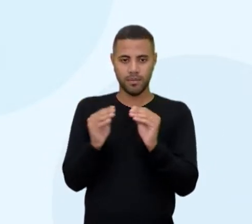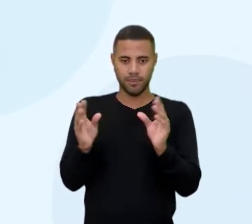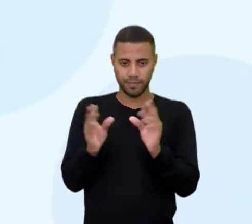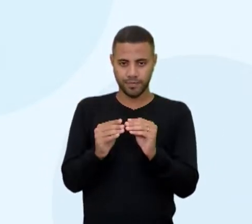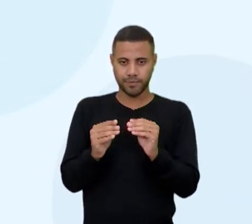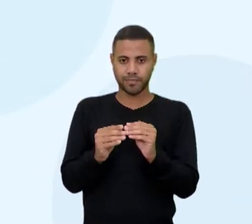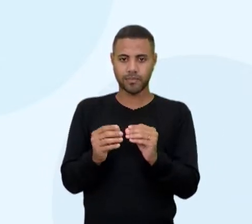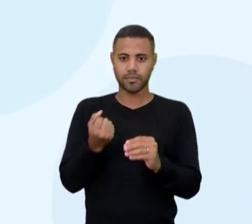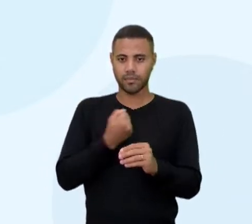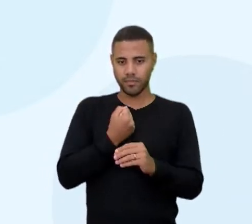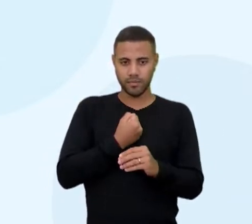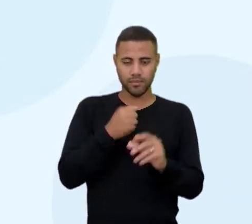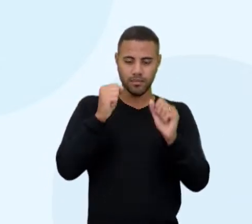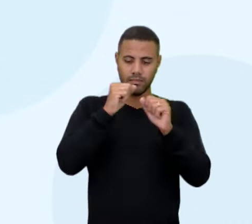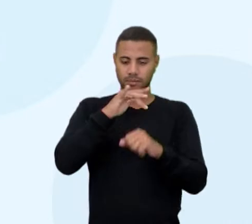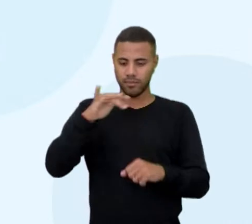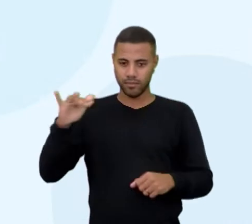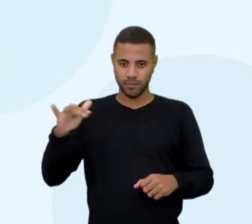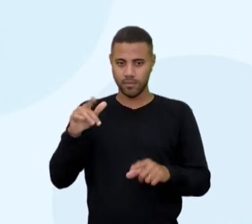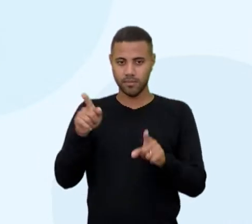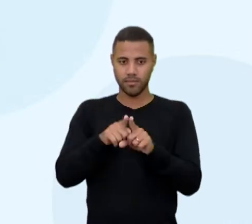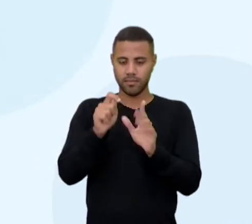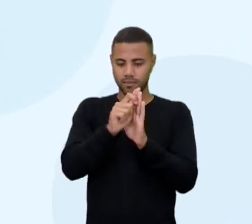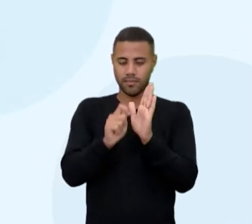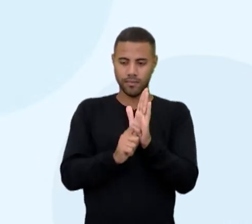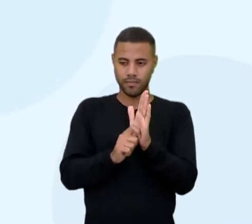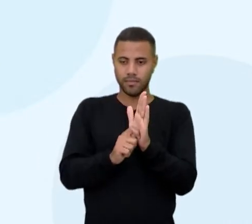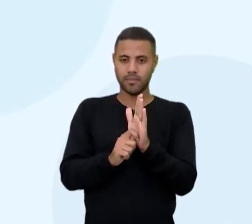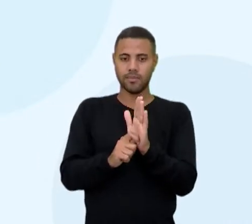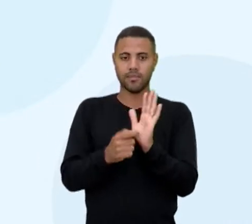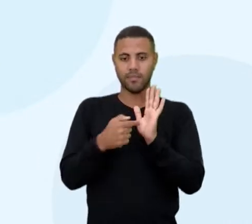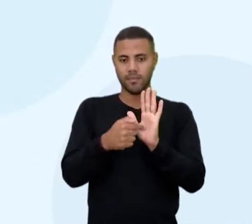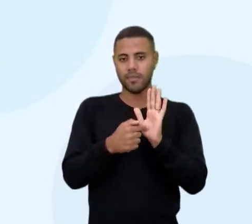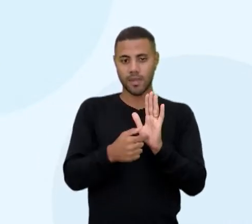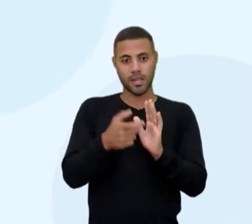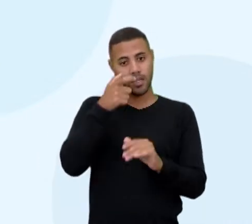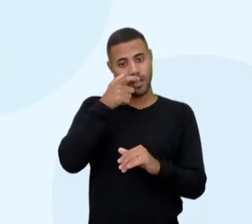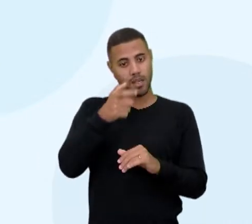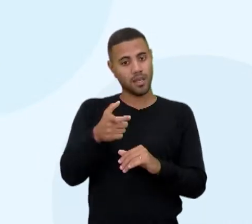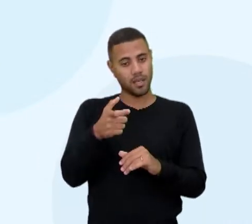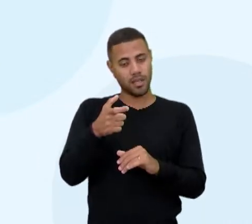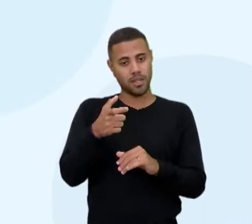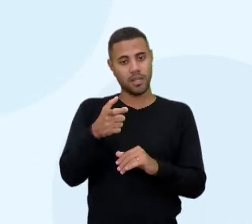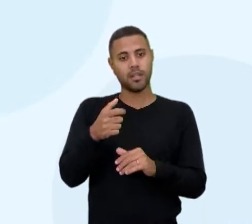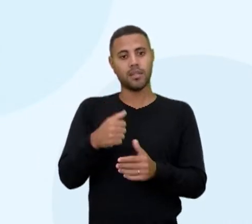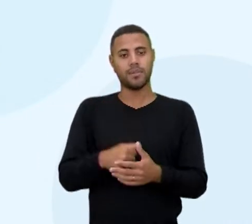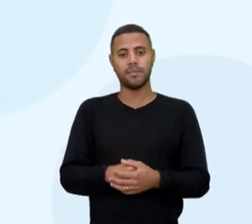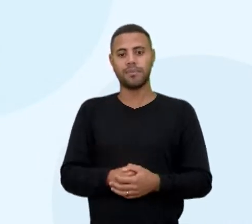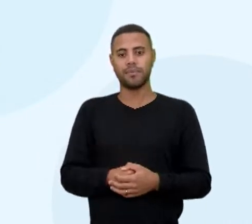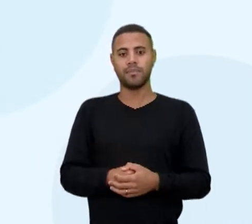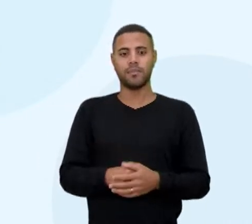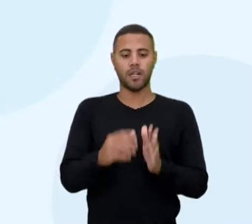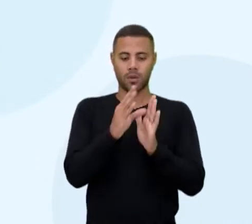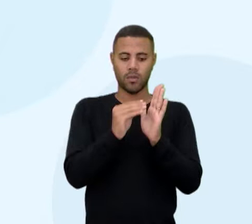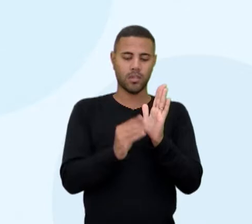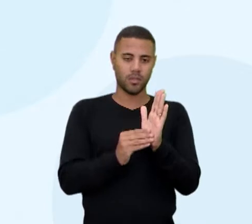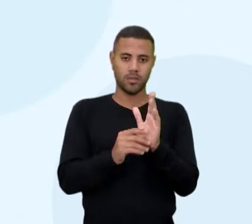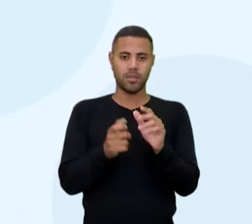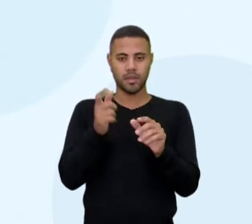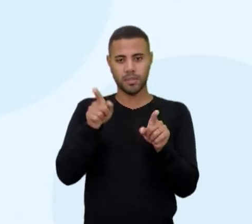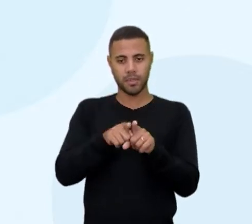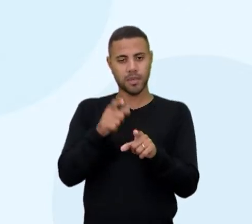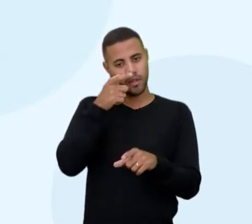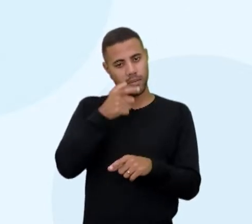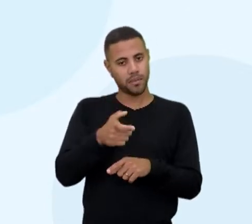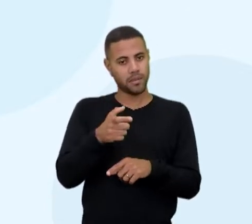do usuário, apresentando a ele conteúdos que, em tese, o interessam, que é aquele negócio do perfil, né? Para eles é o perfil, mas na